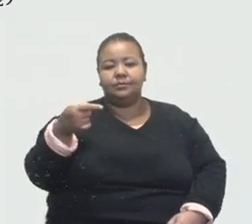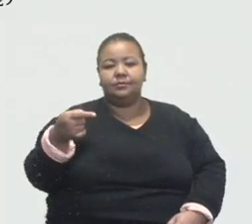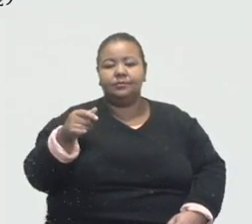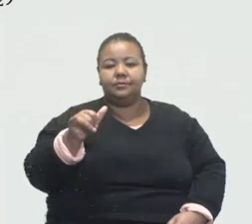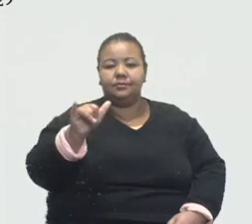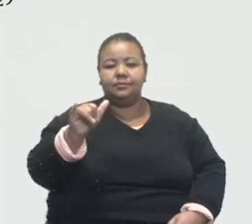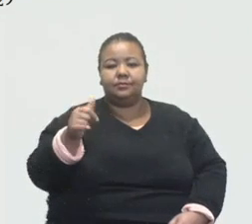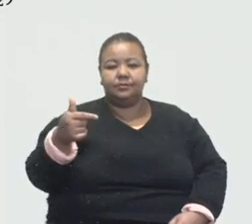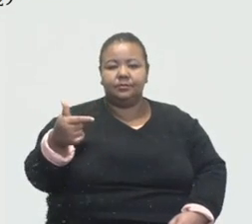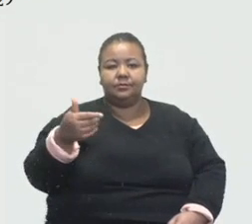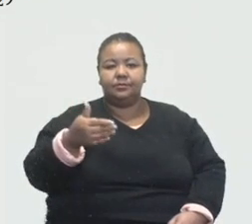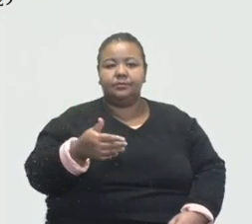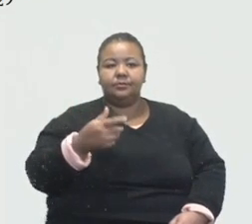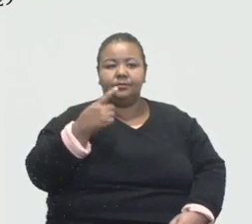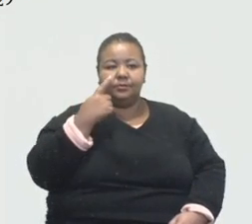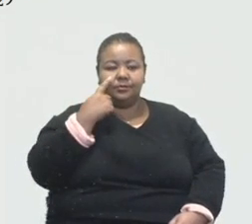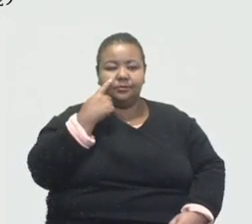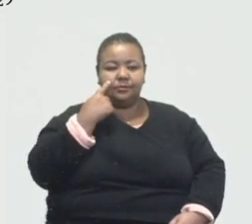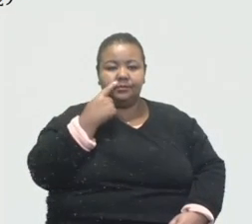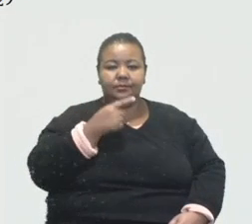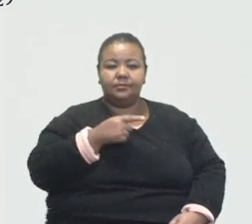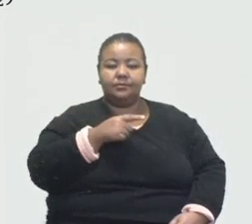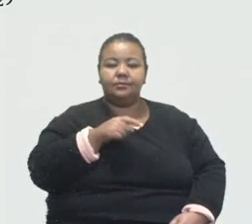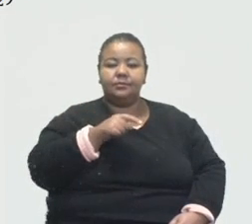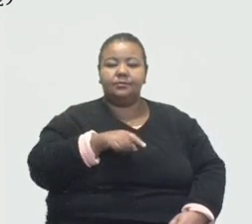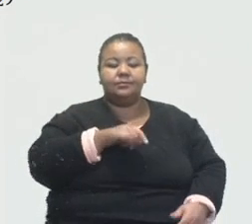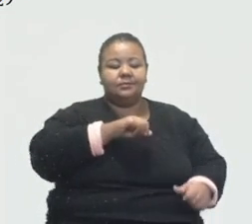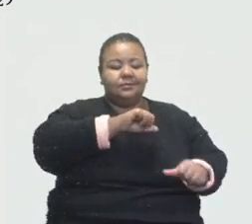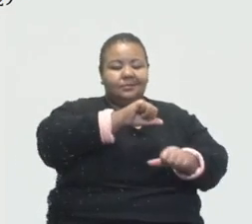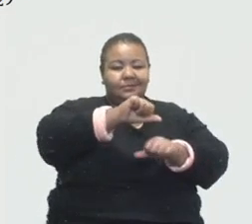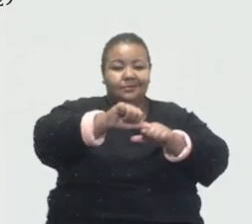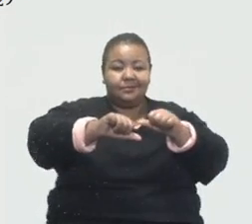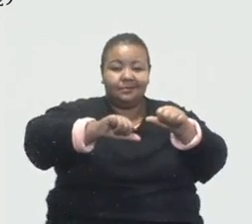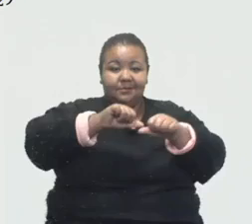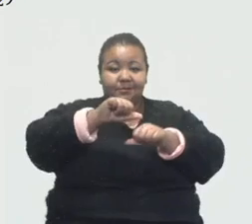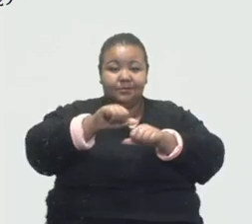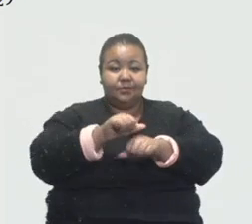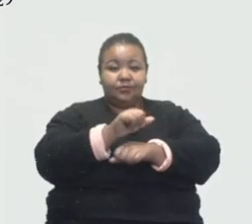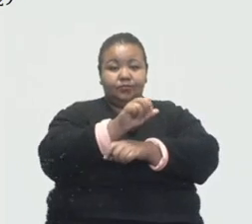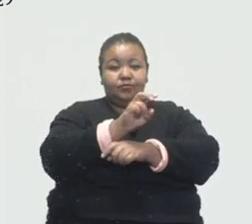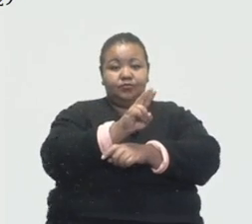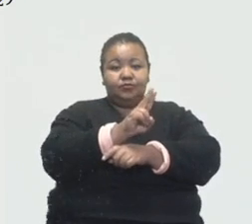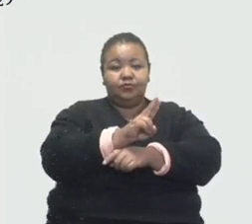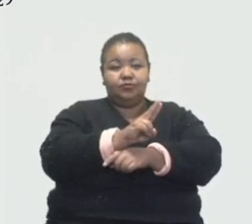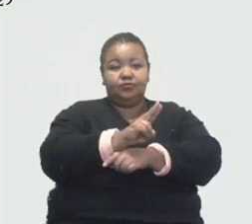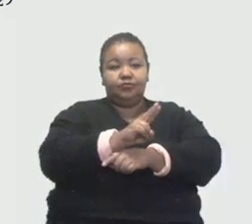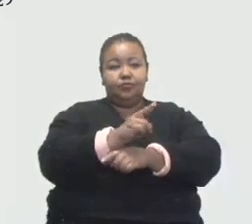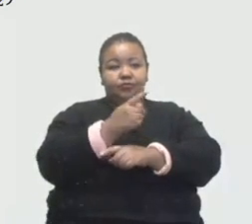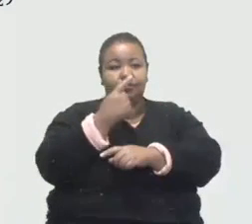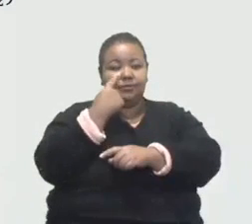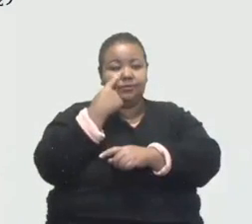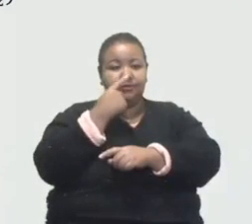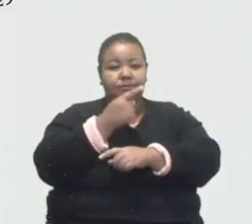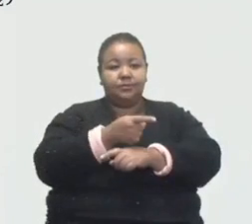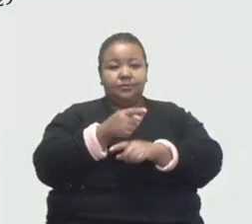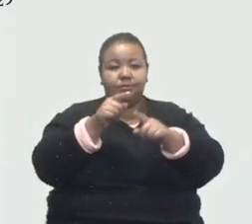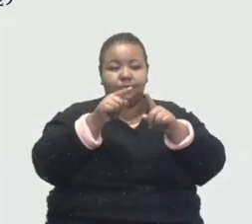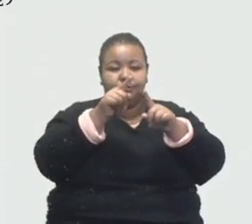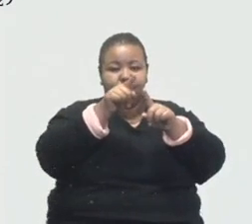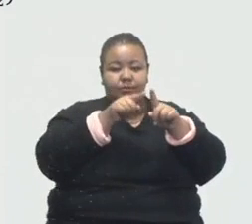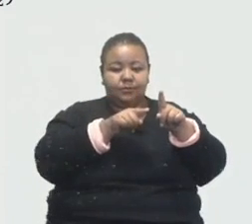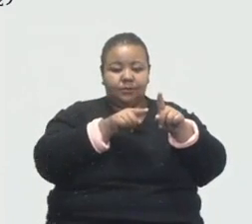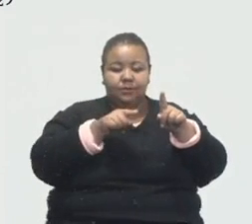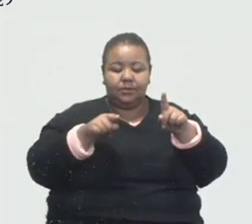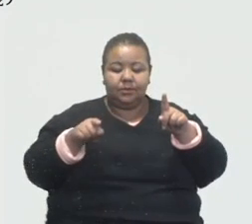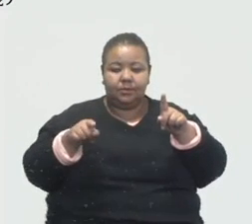y2. Note que a transformação de U é isso daqui. E